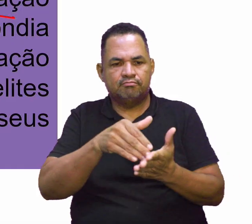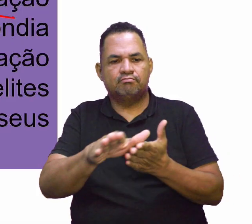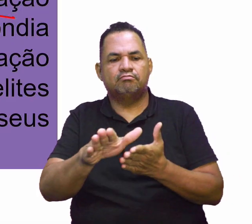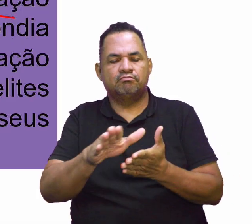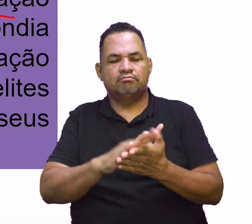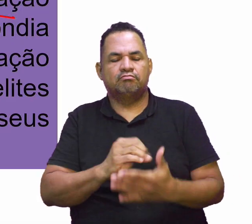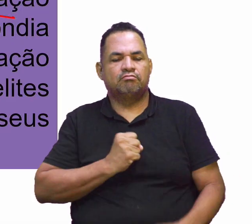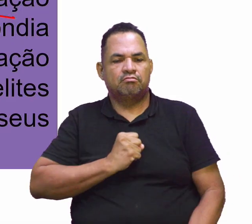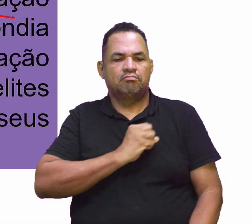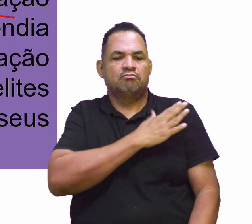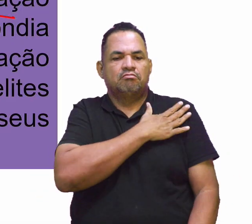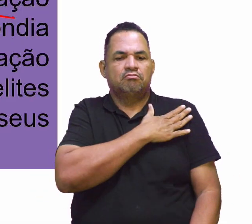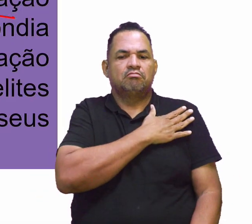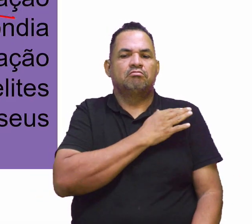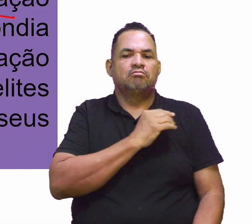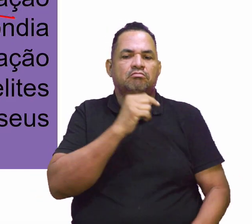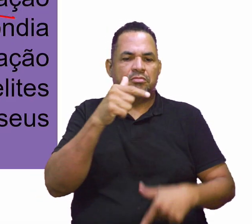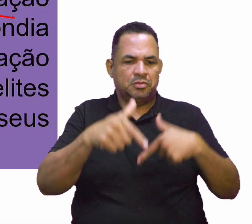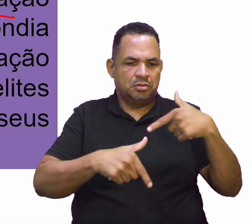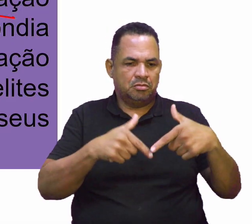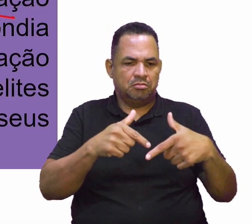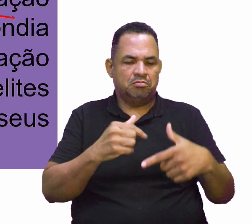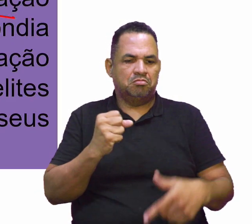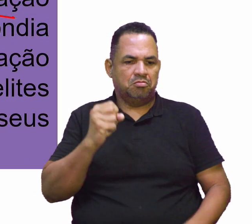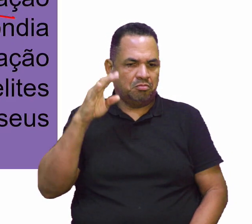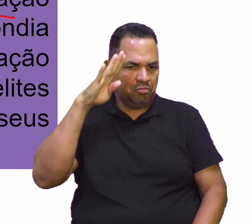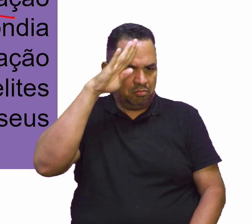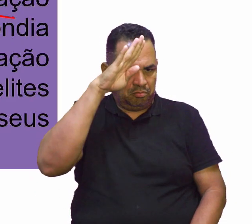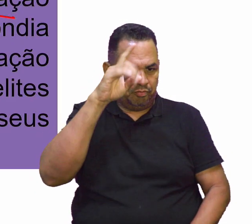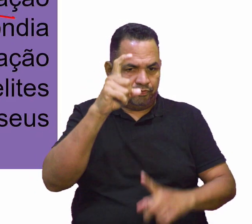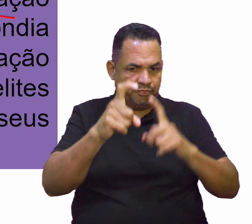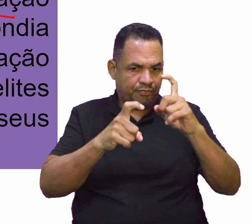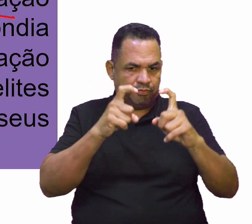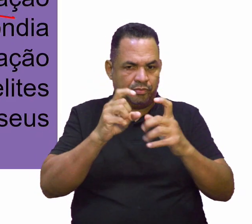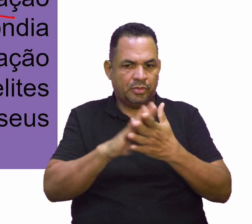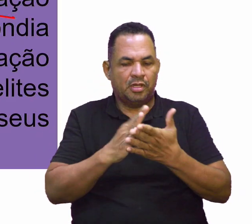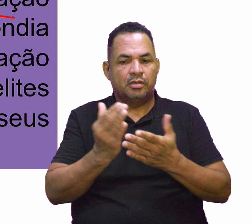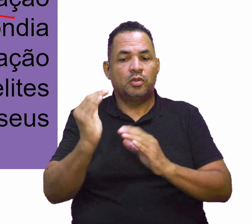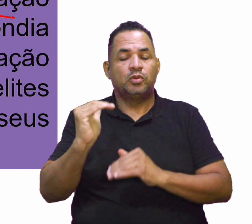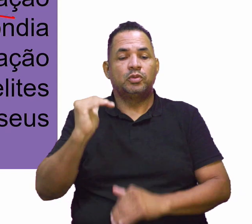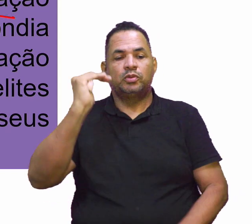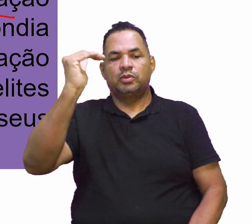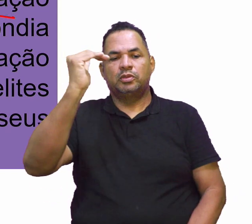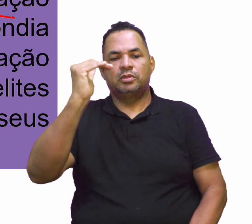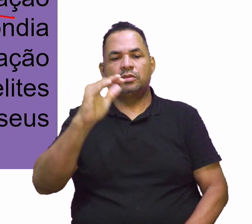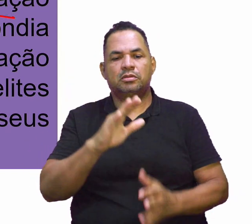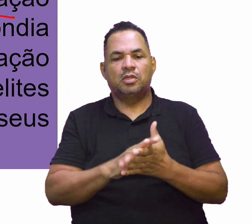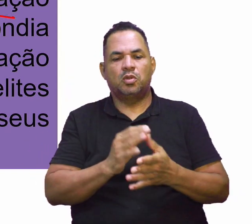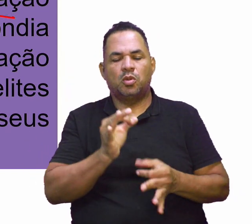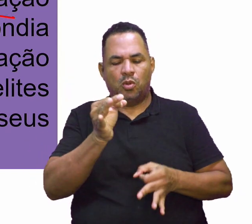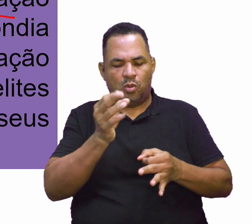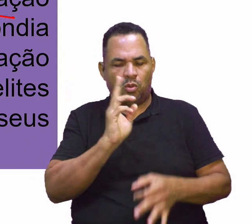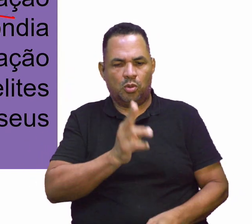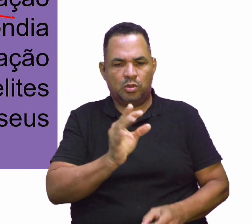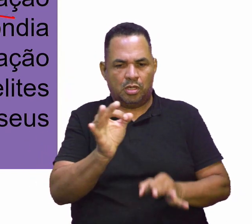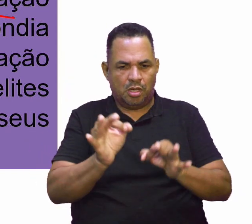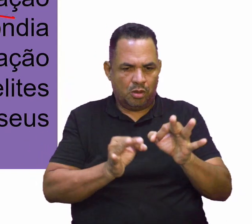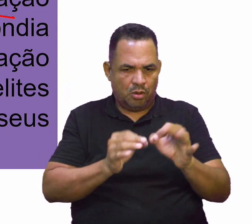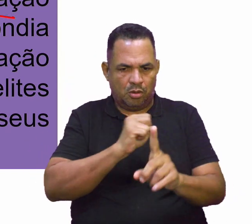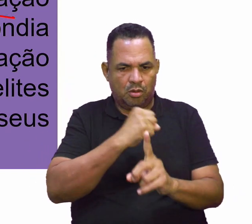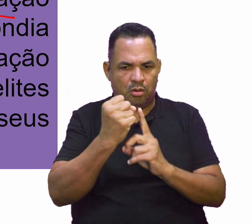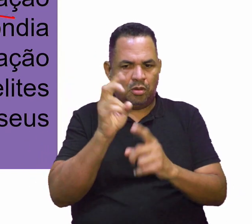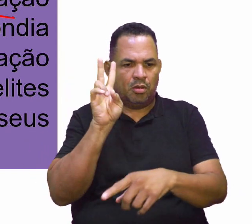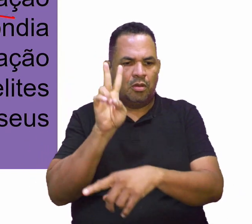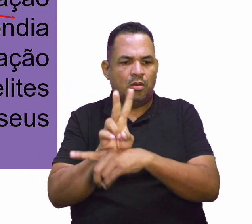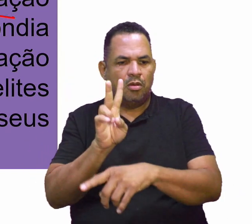e ação militar. A preocupação principal das elites era manter a ordem social e proteger